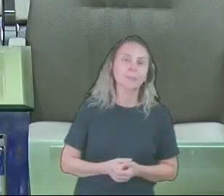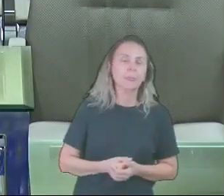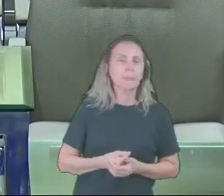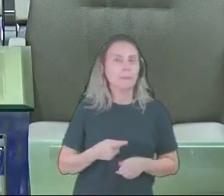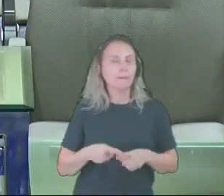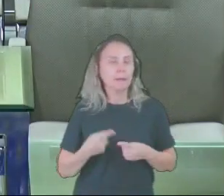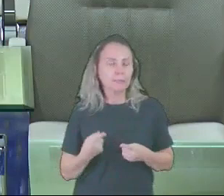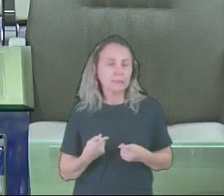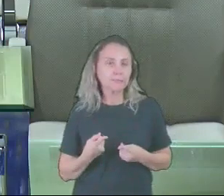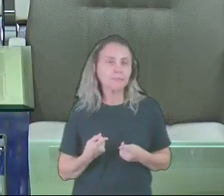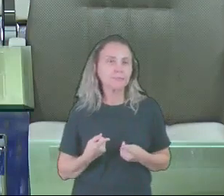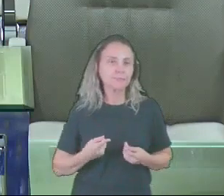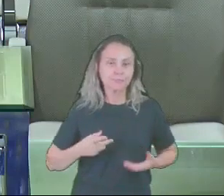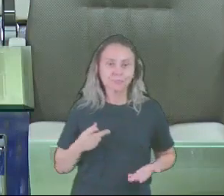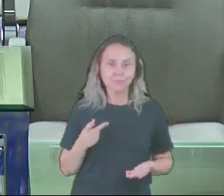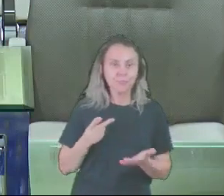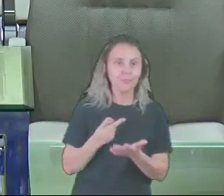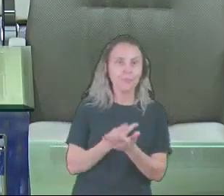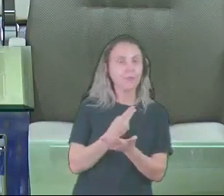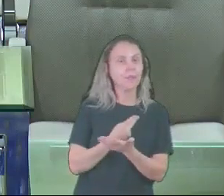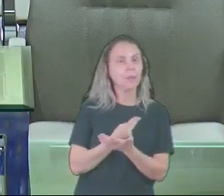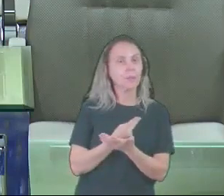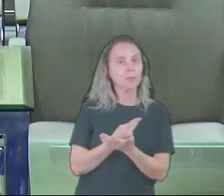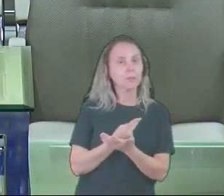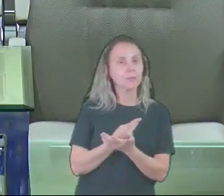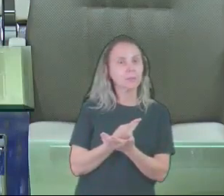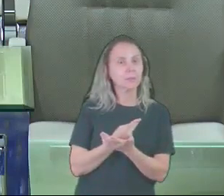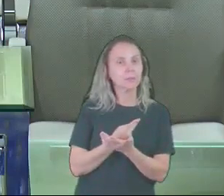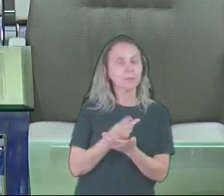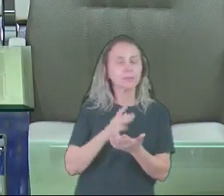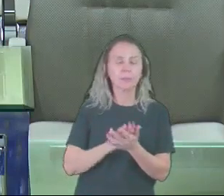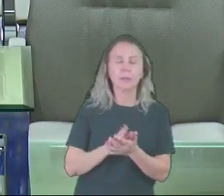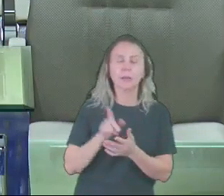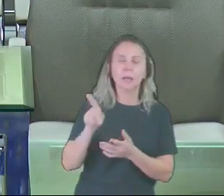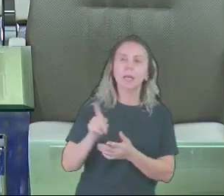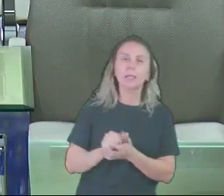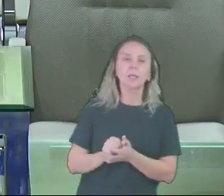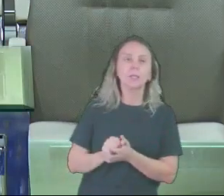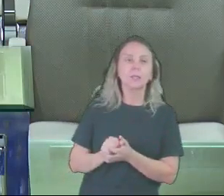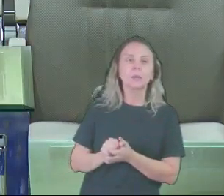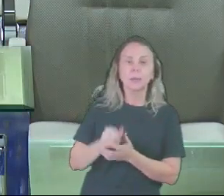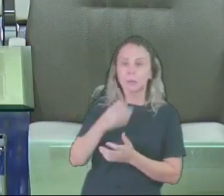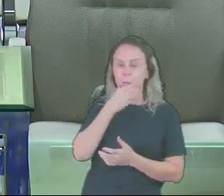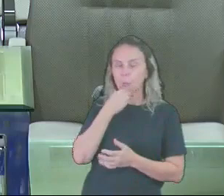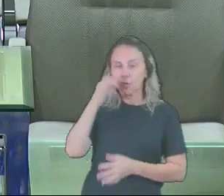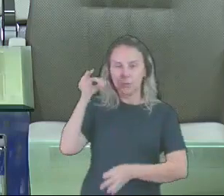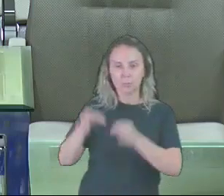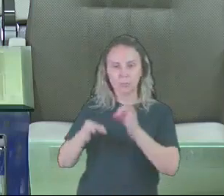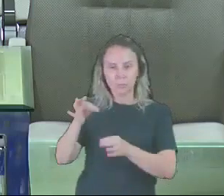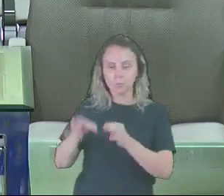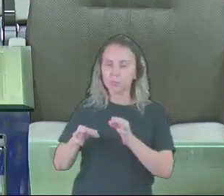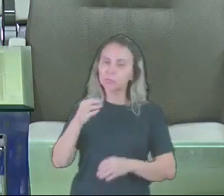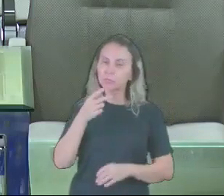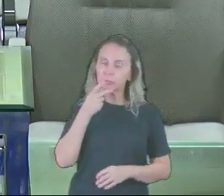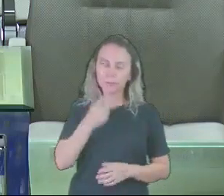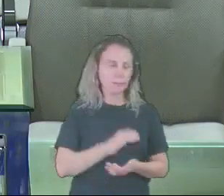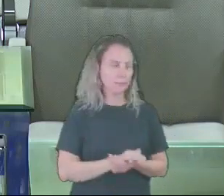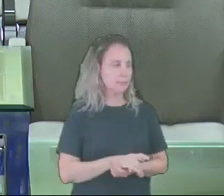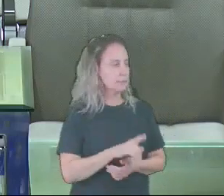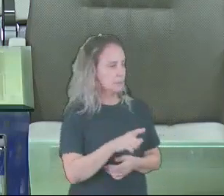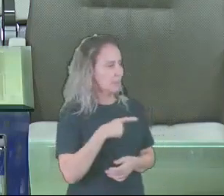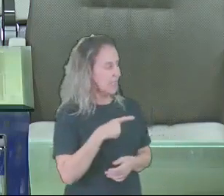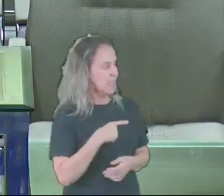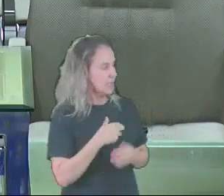outra no processo entrou as horas extras e na hora o juiz a excelência me pergunta se eu tinha alguma coisa para receber eu disse não tenho mais nada